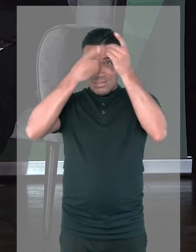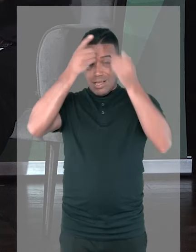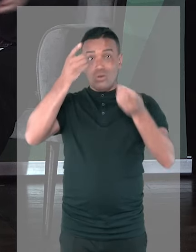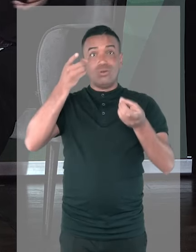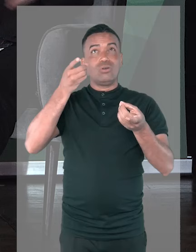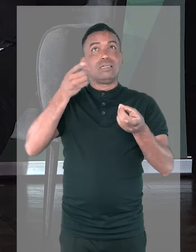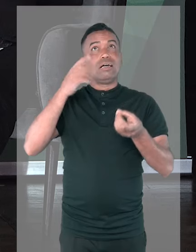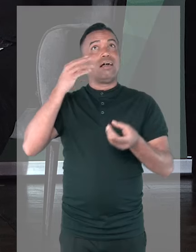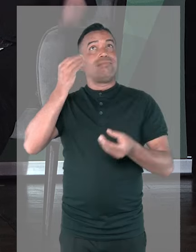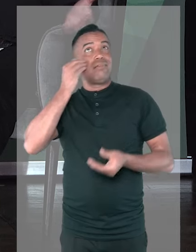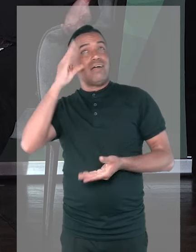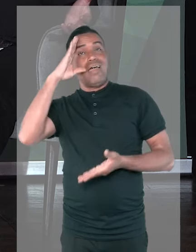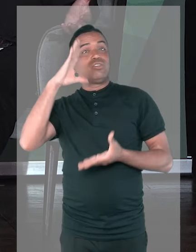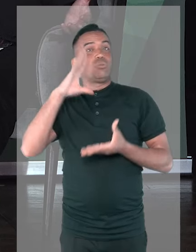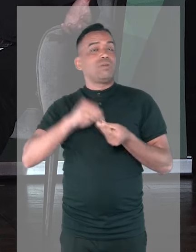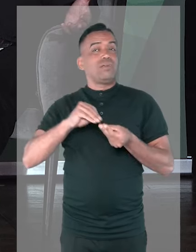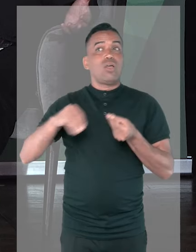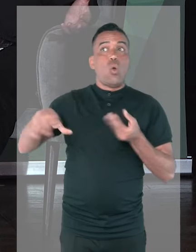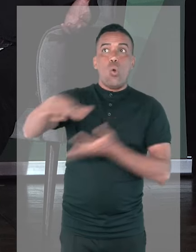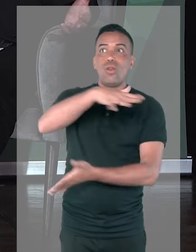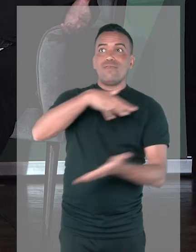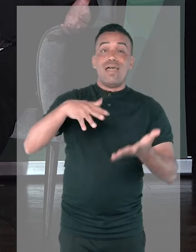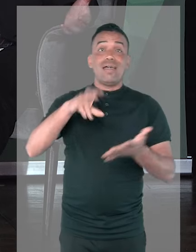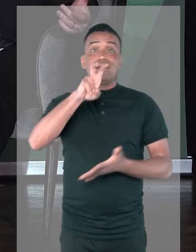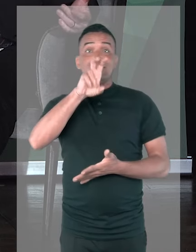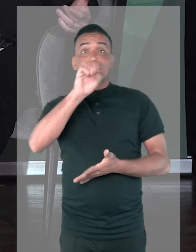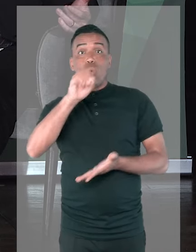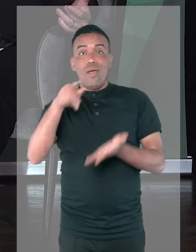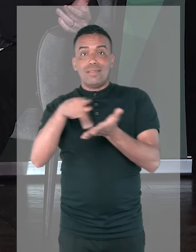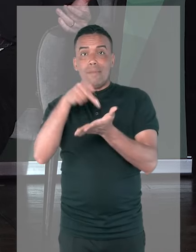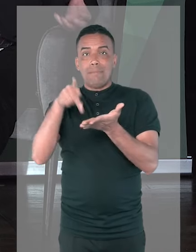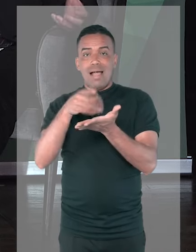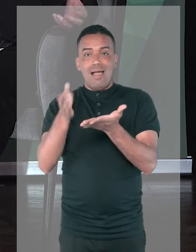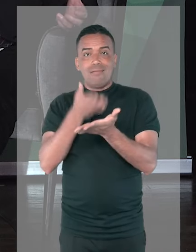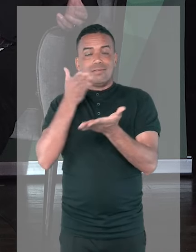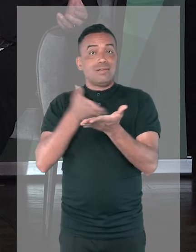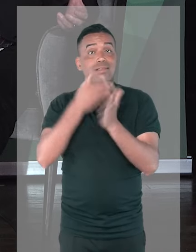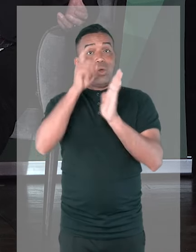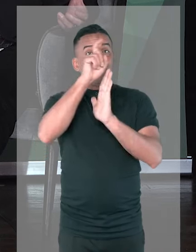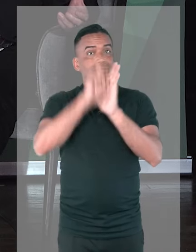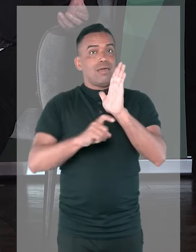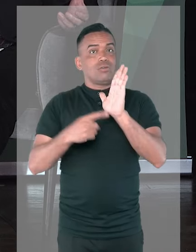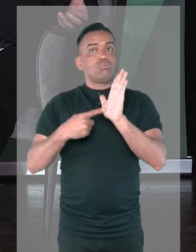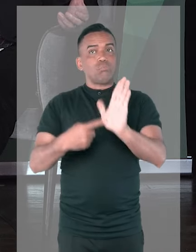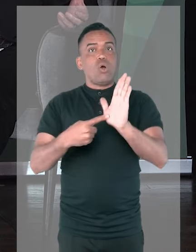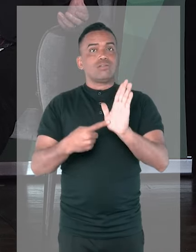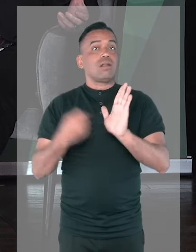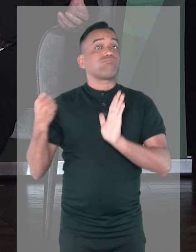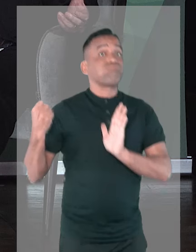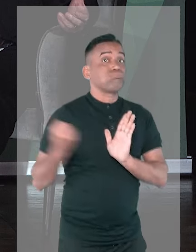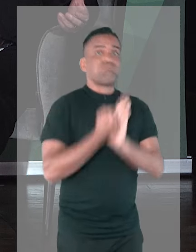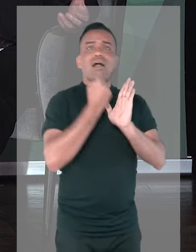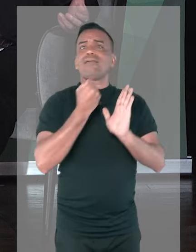todo um universo em 150 páginas. E, portanto, esse texto ele tem que ser marcado pela